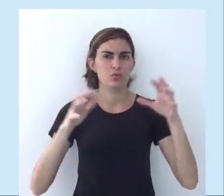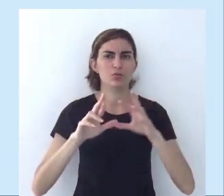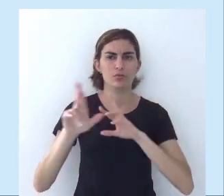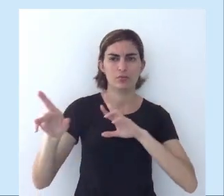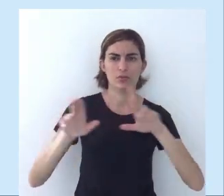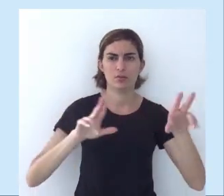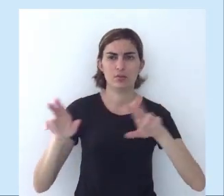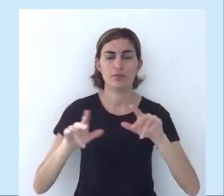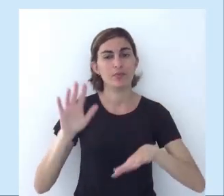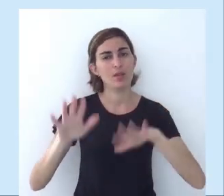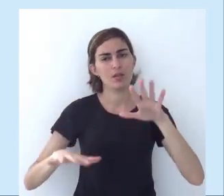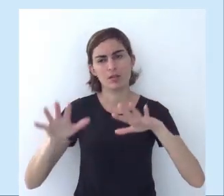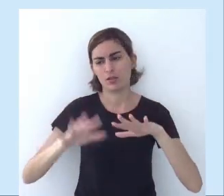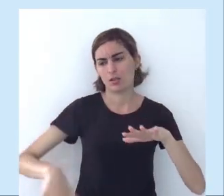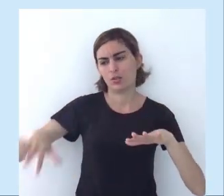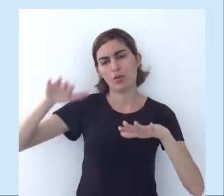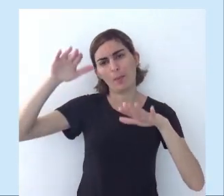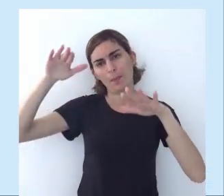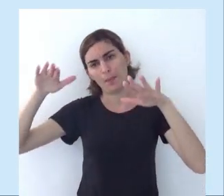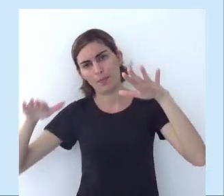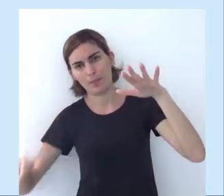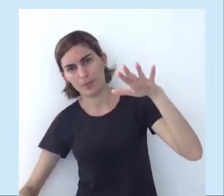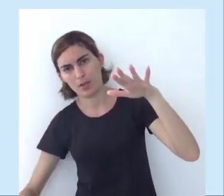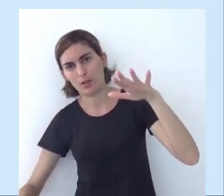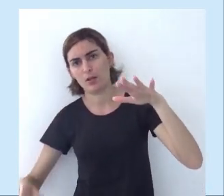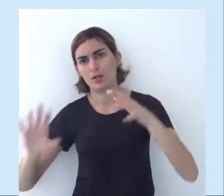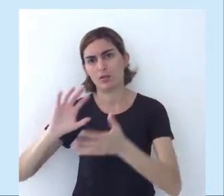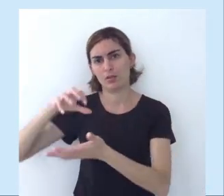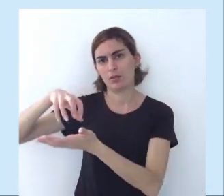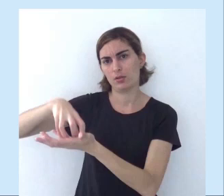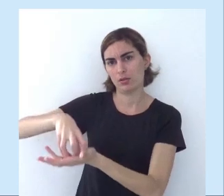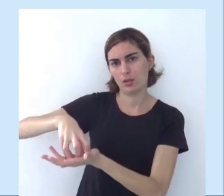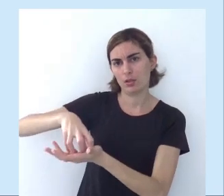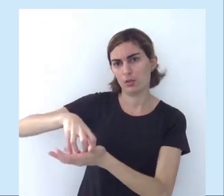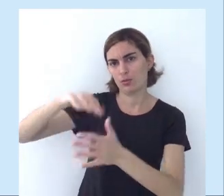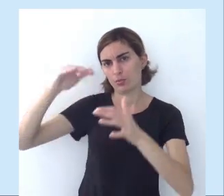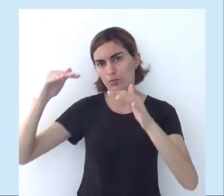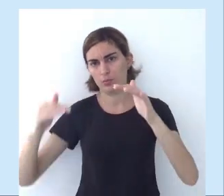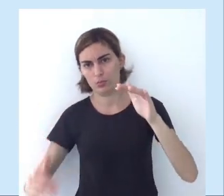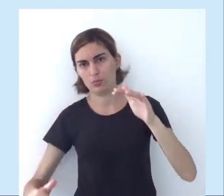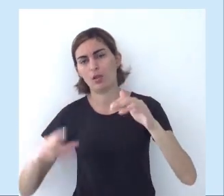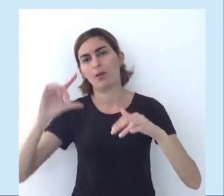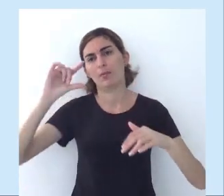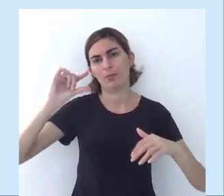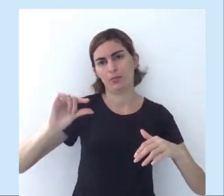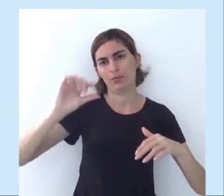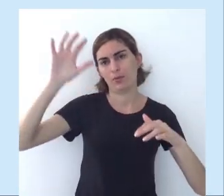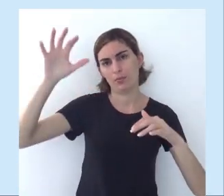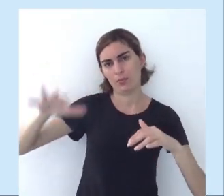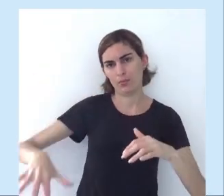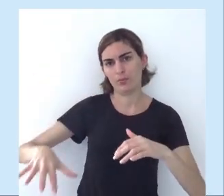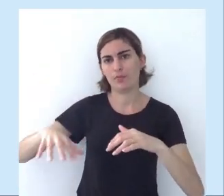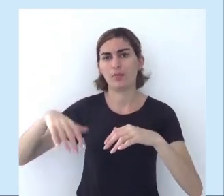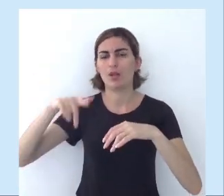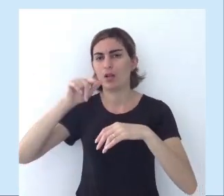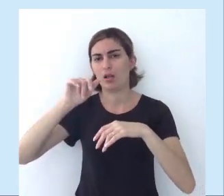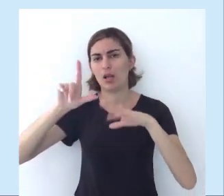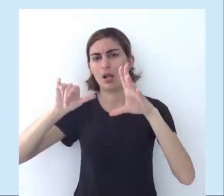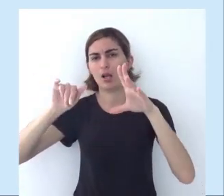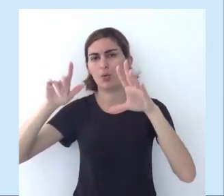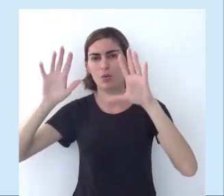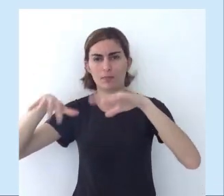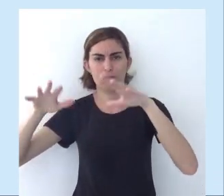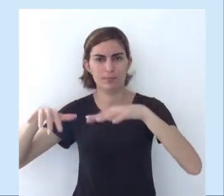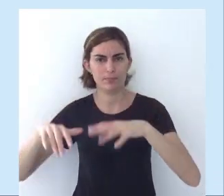chuva diferenciada, e as regiões de baixa latitude, que é mais no centro do planeta, recebem uma chuva mais de